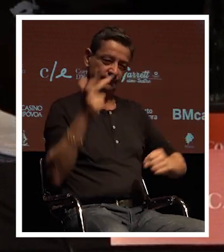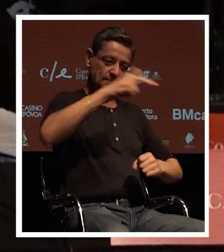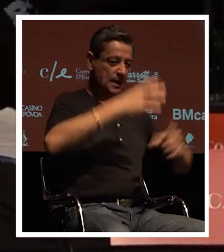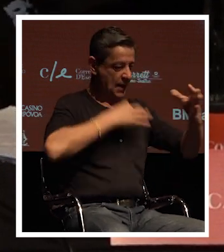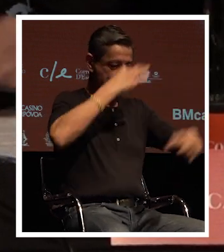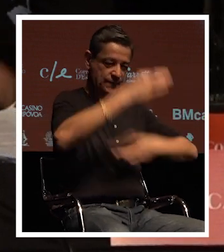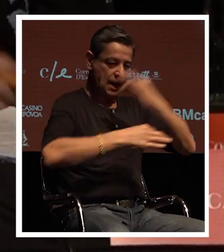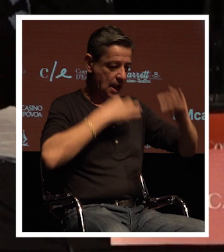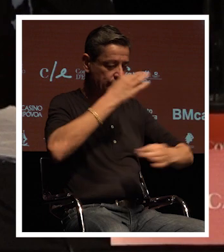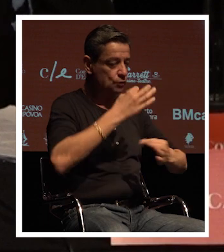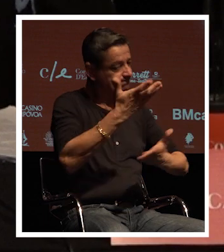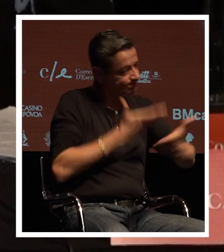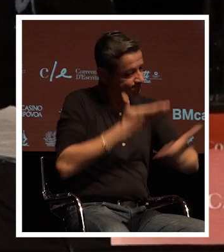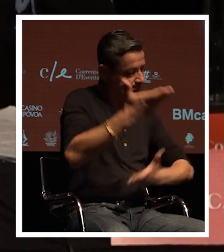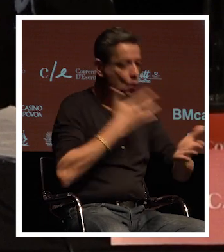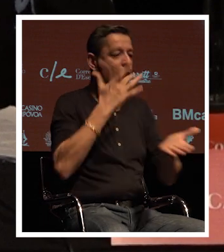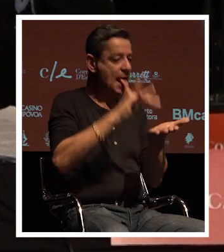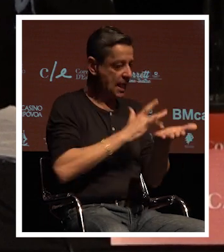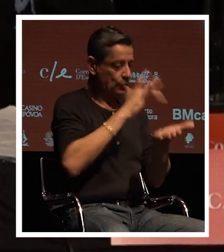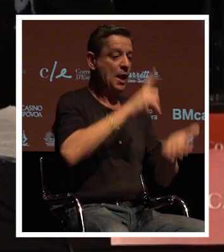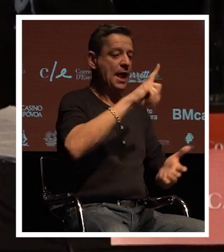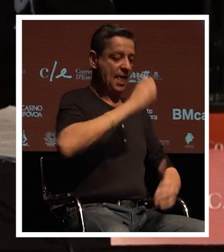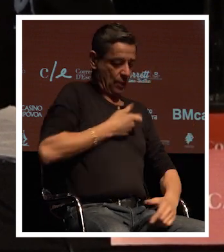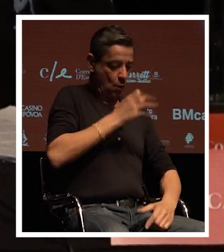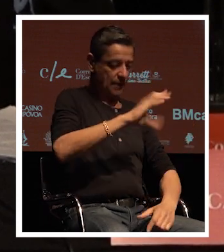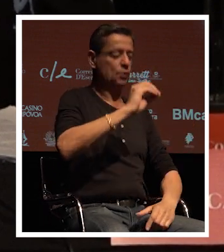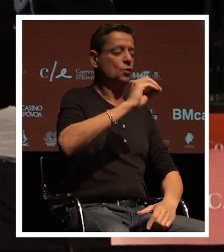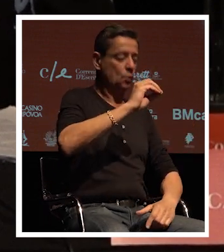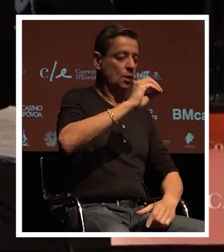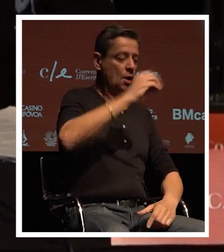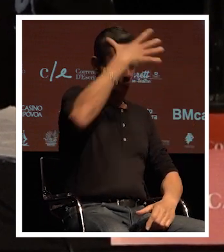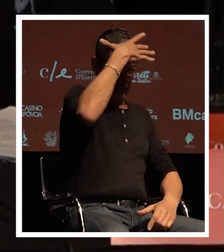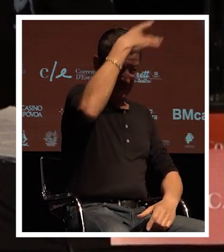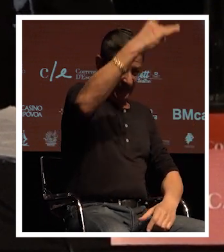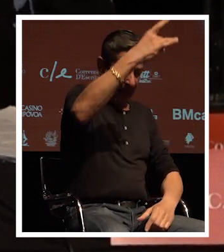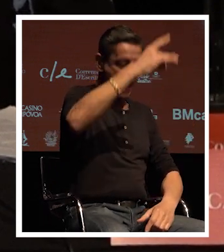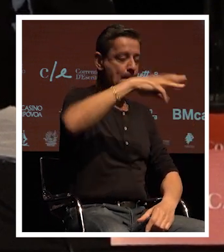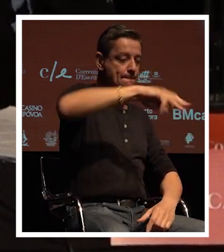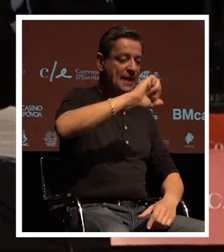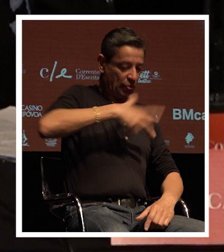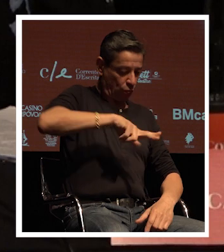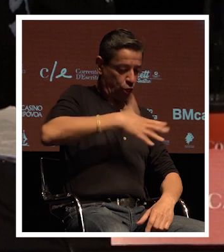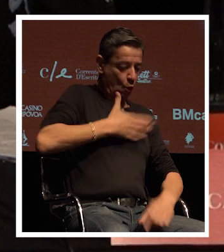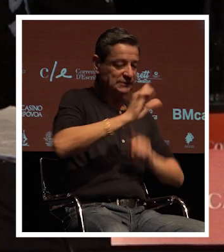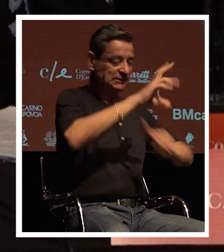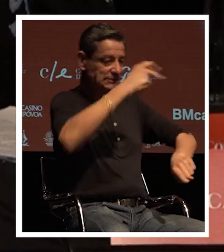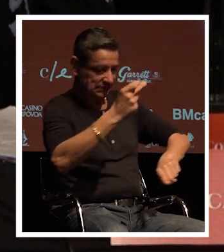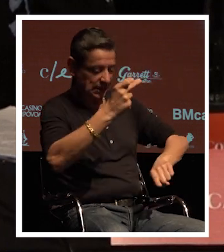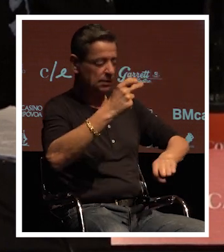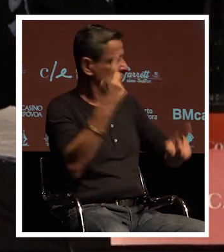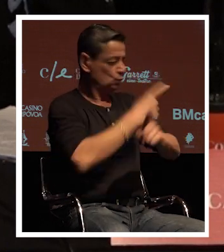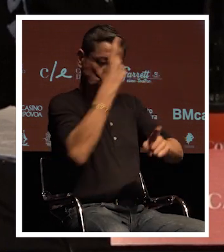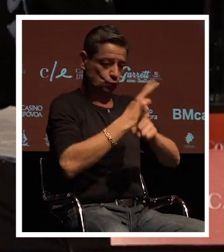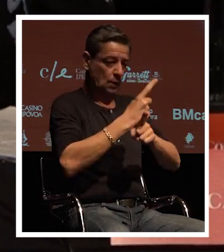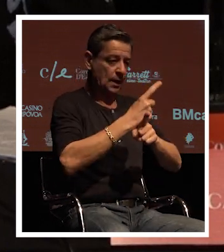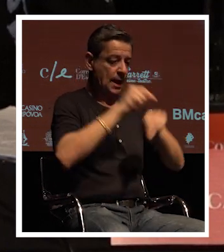falar da sua relação com os livros Eduardo louren sobrinho Simões o cardial Tolentino Mendonça um Adriano Moreira no an agenário que